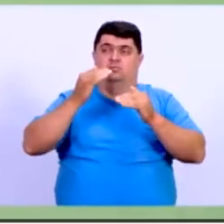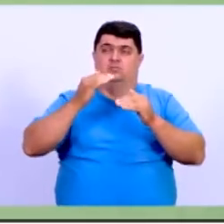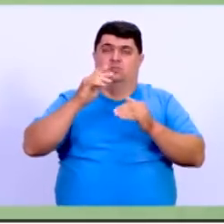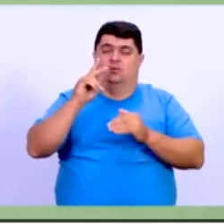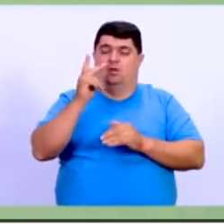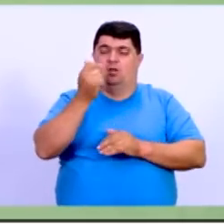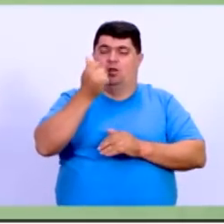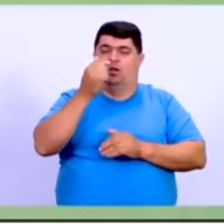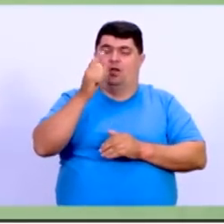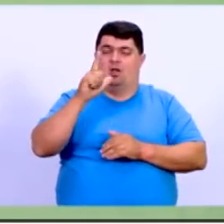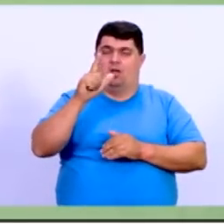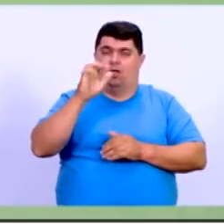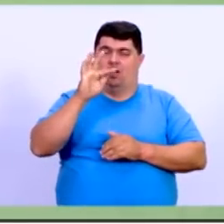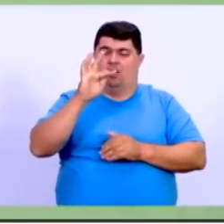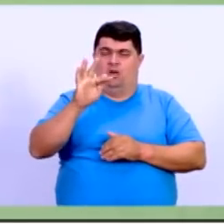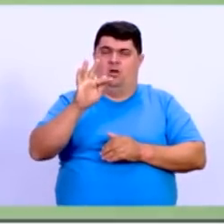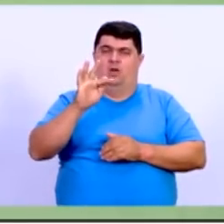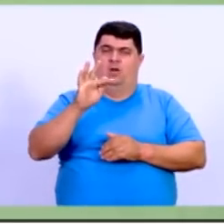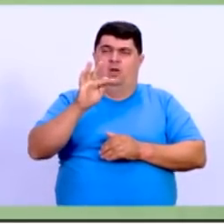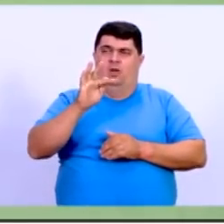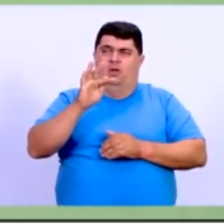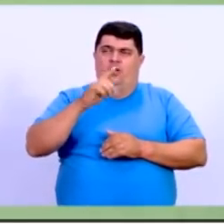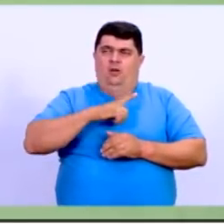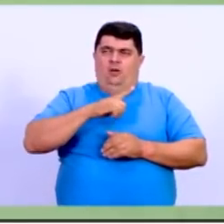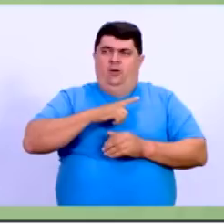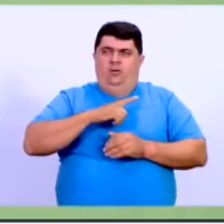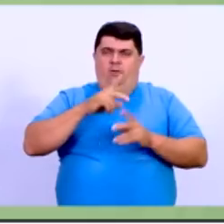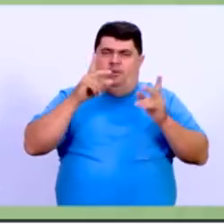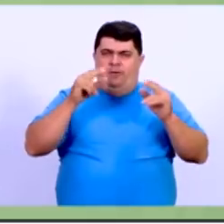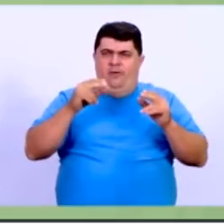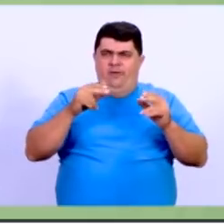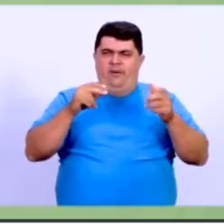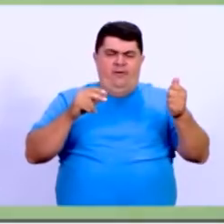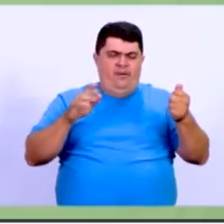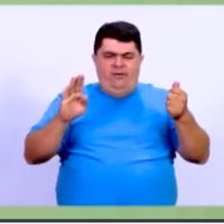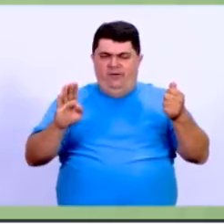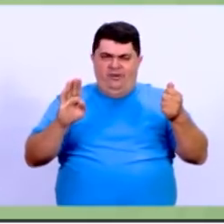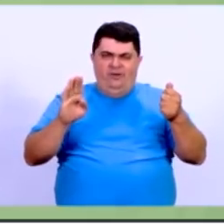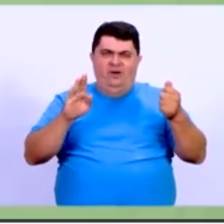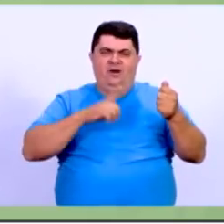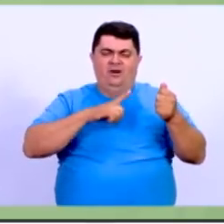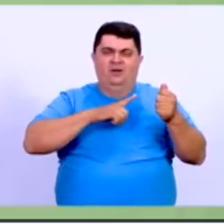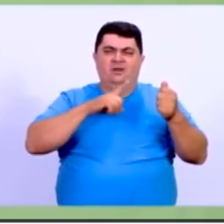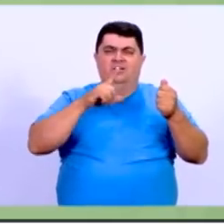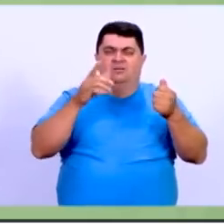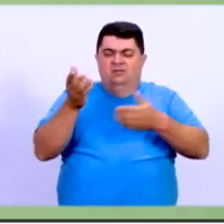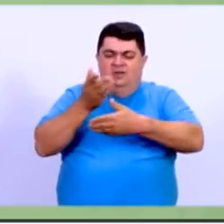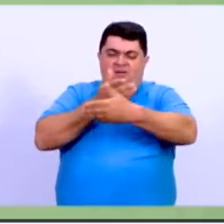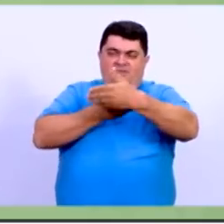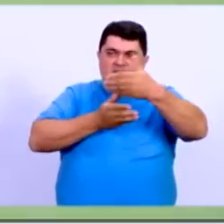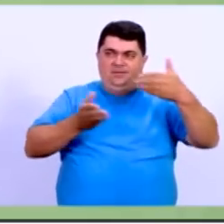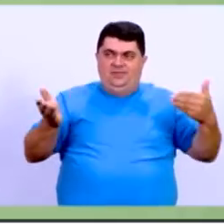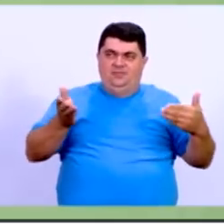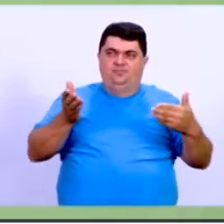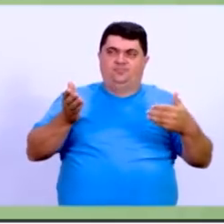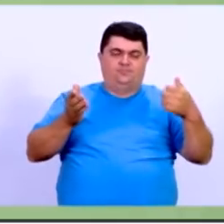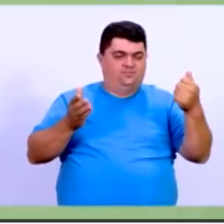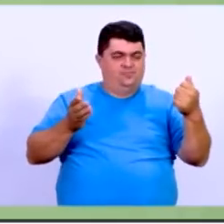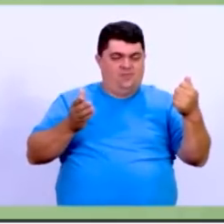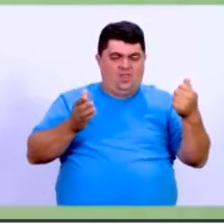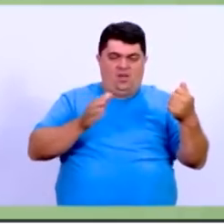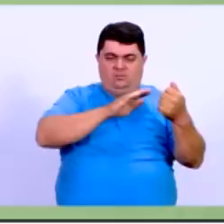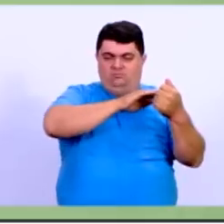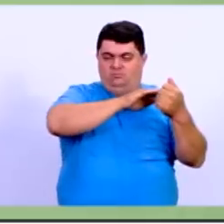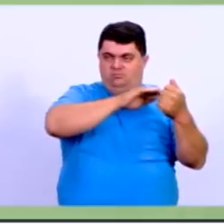half duplex, tá? Então, nós temos o mesmo canal de comunicação, na qual aqui, ó, a máquina A e